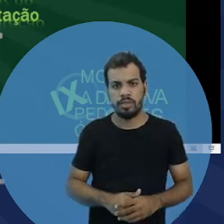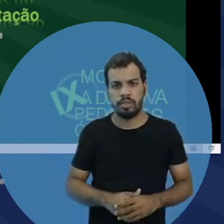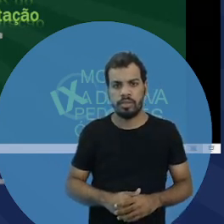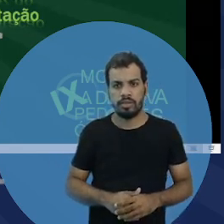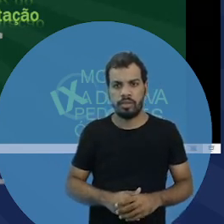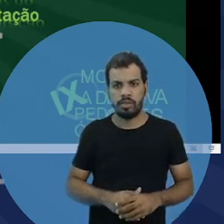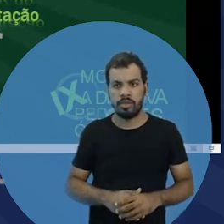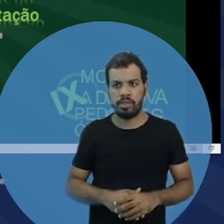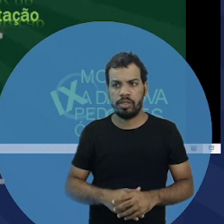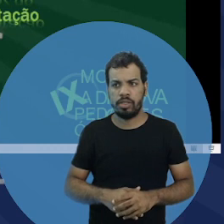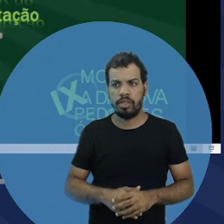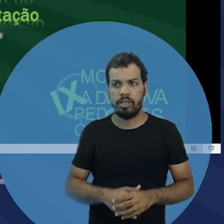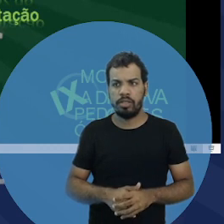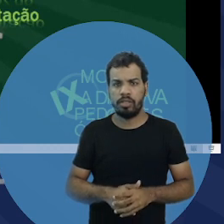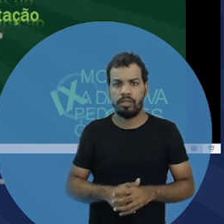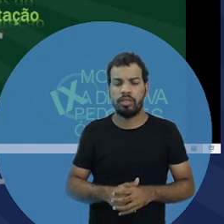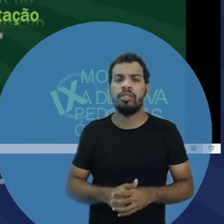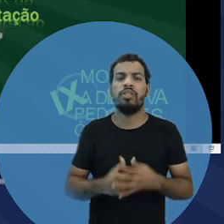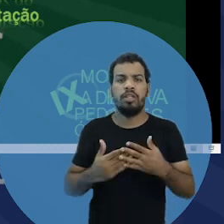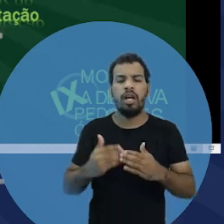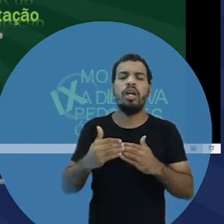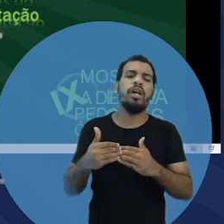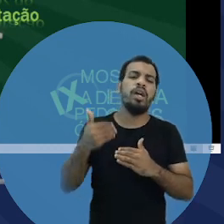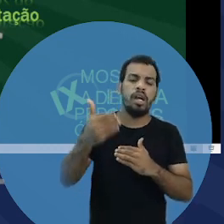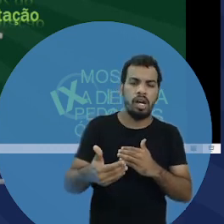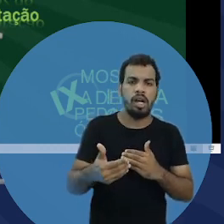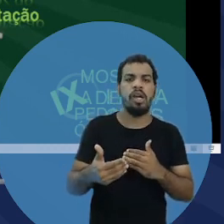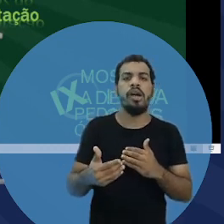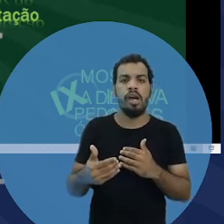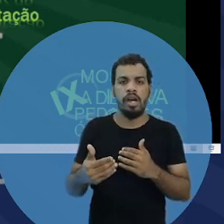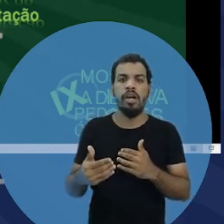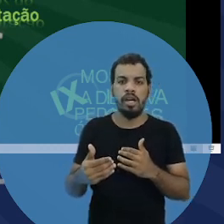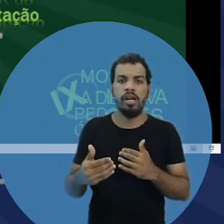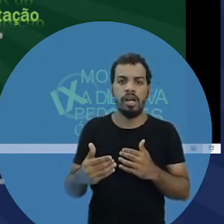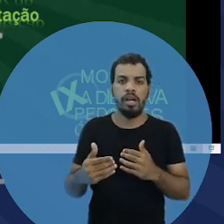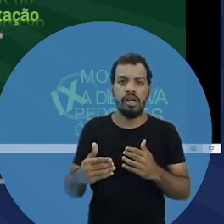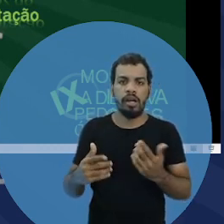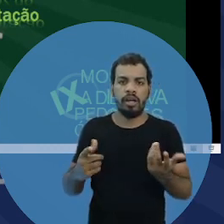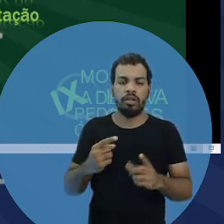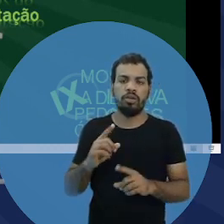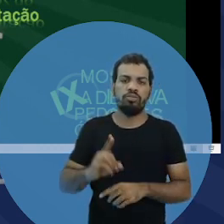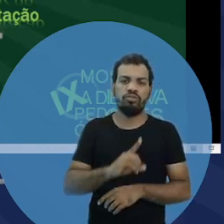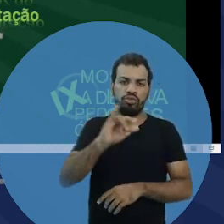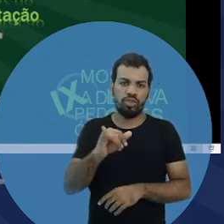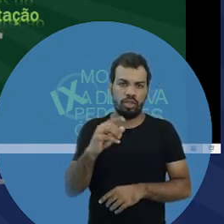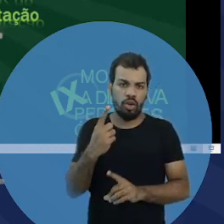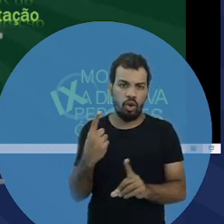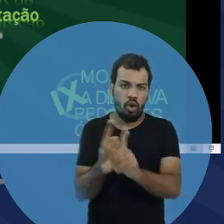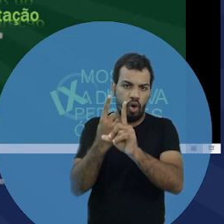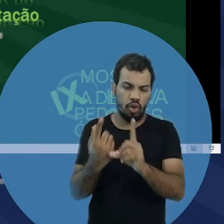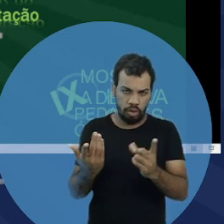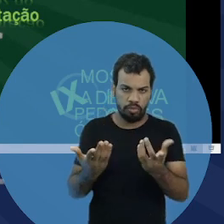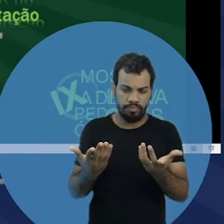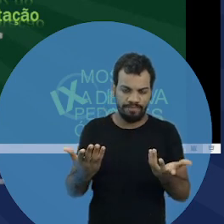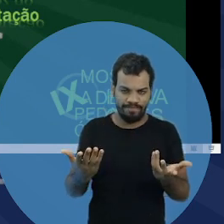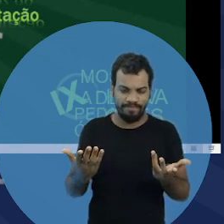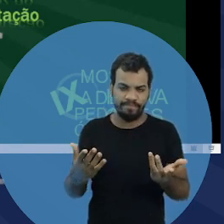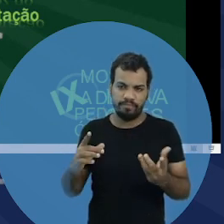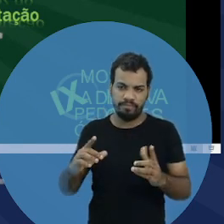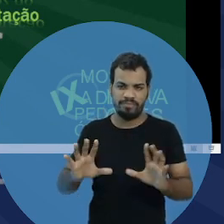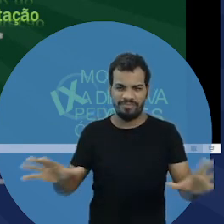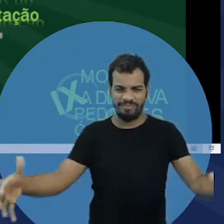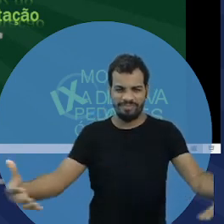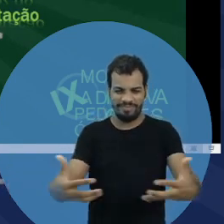seguida, nós tivemos um dia de encontro, tá certo? Onde nós reunimos